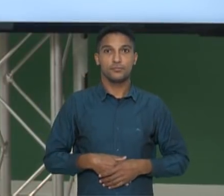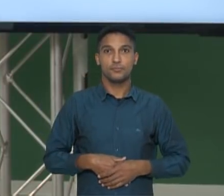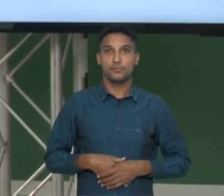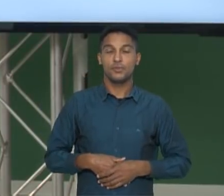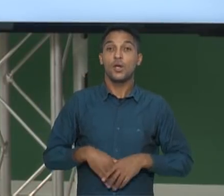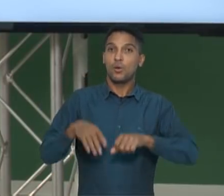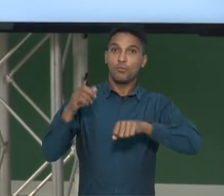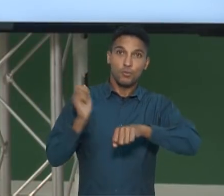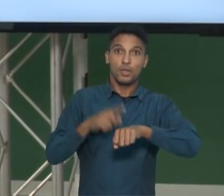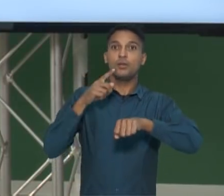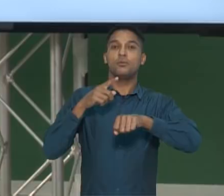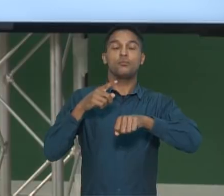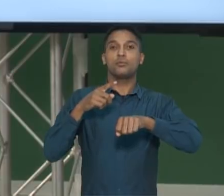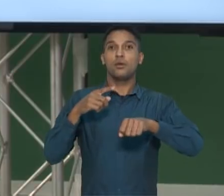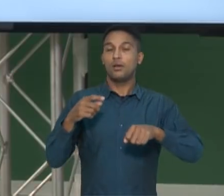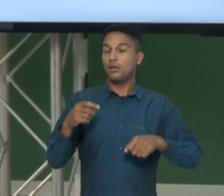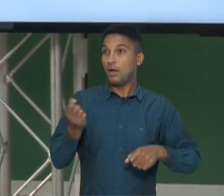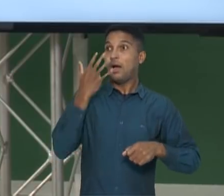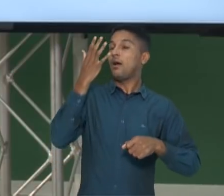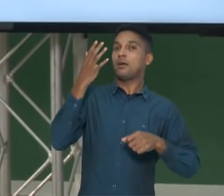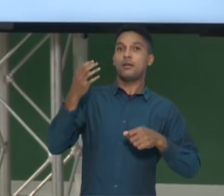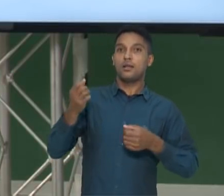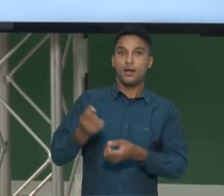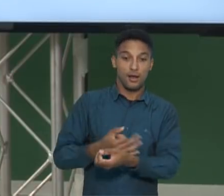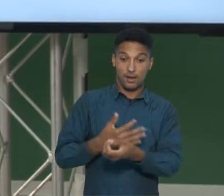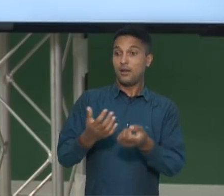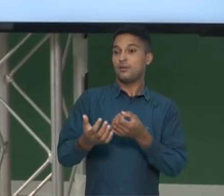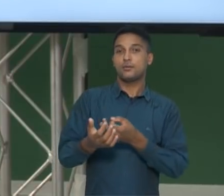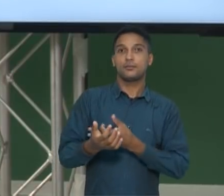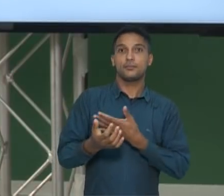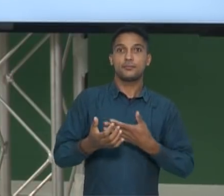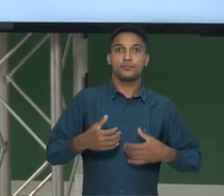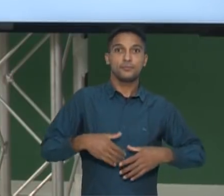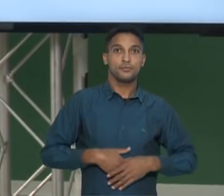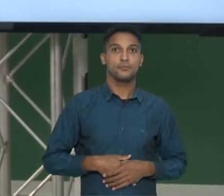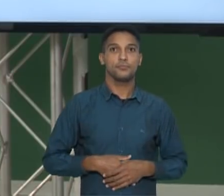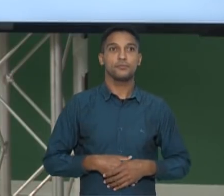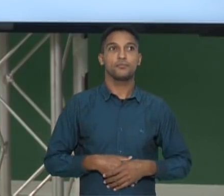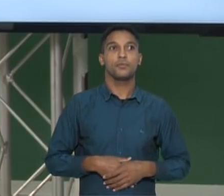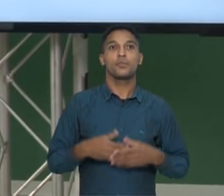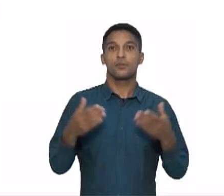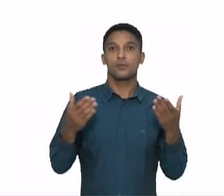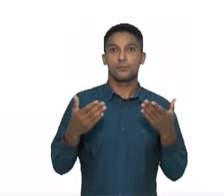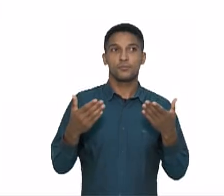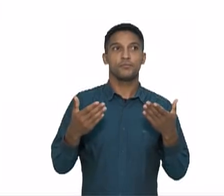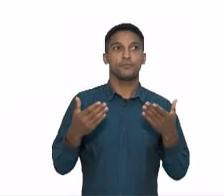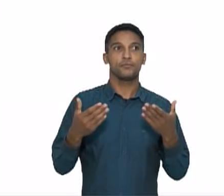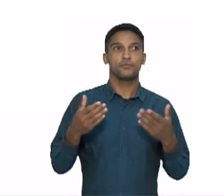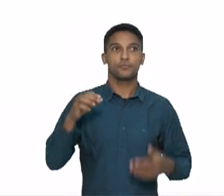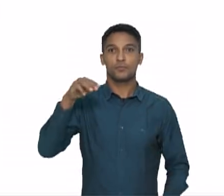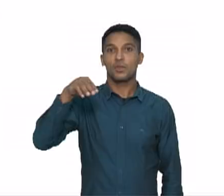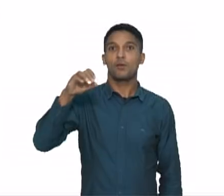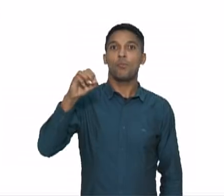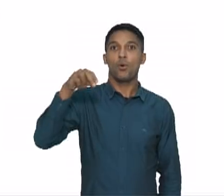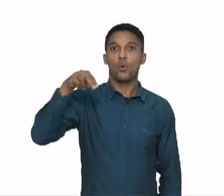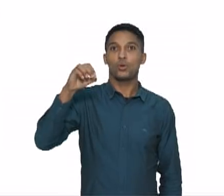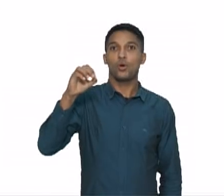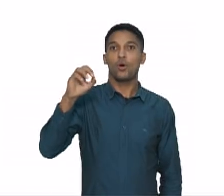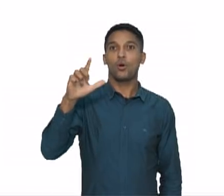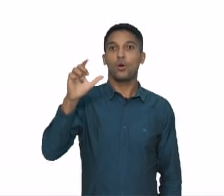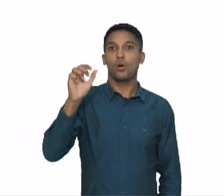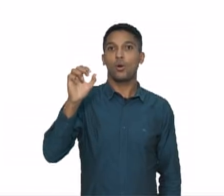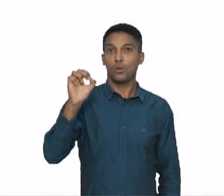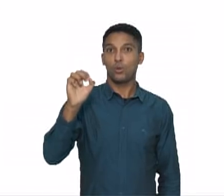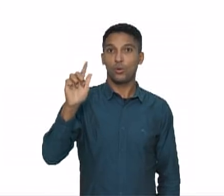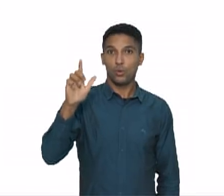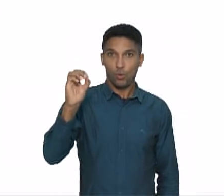às vezes, momentos de epifania, de revelações, certo? Então, o monólogo interior também é uma técnica literária que